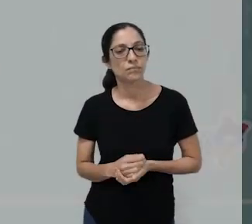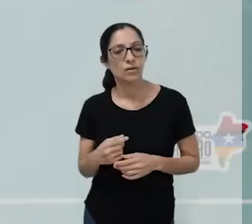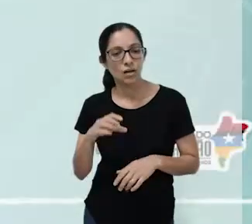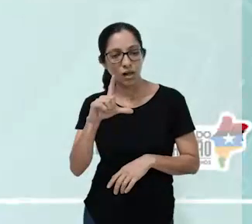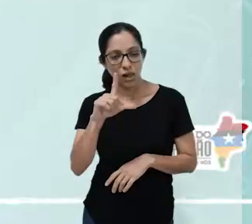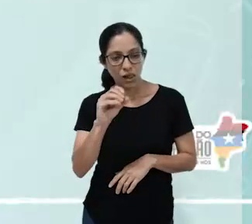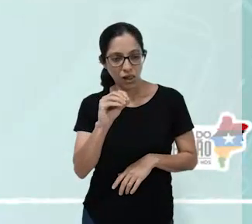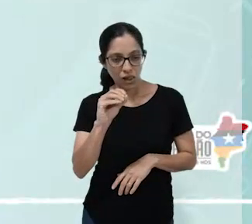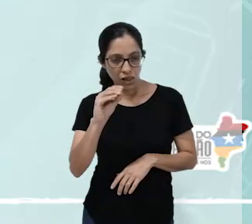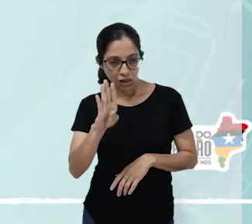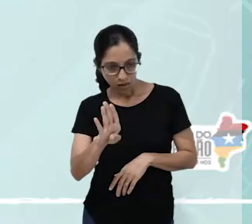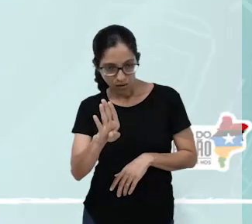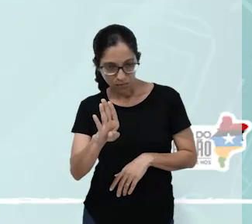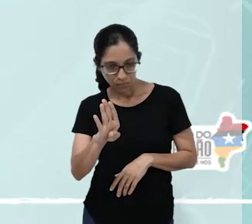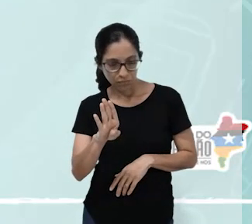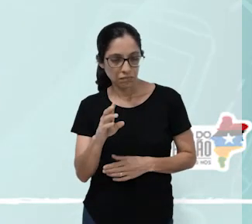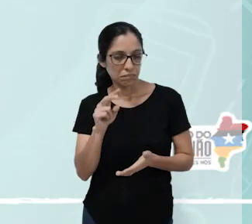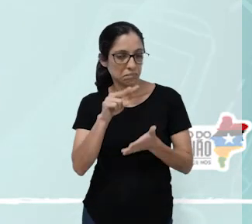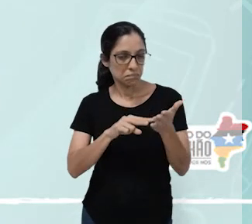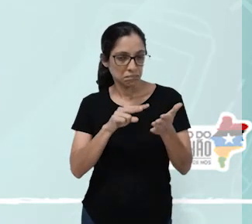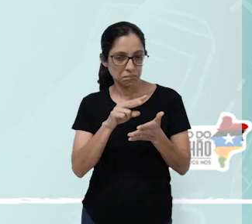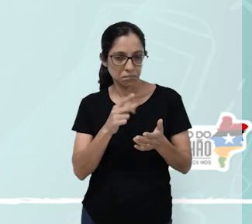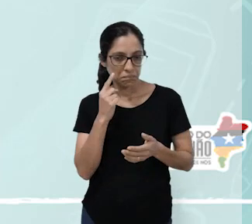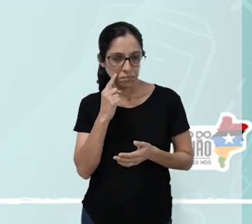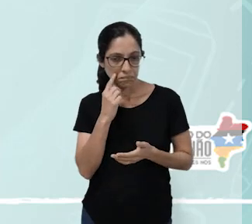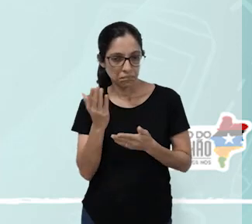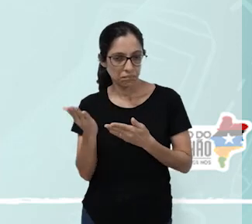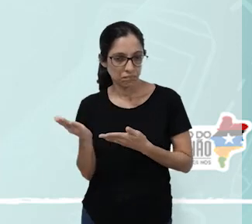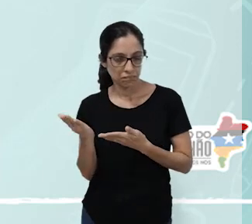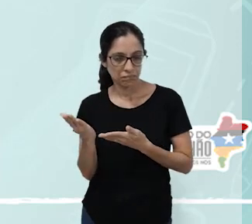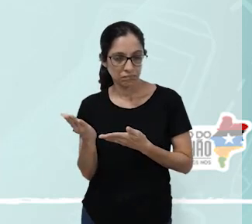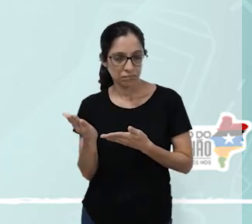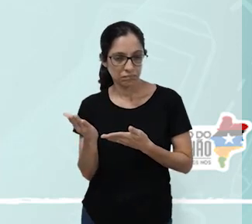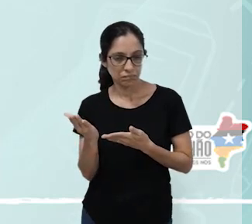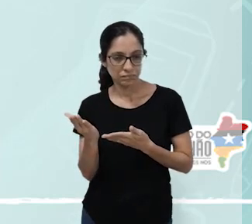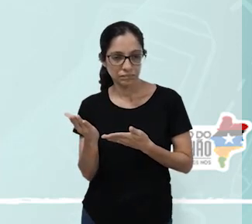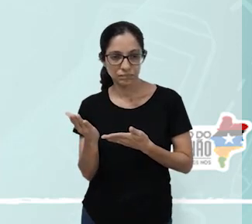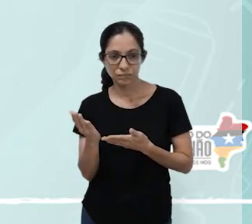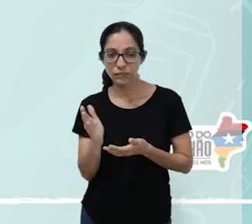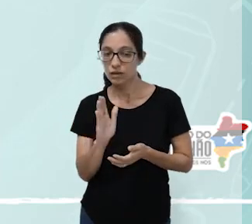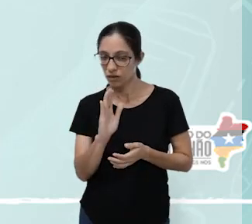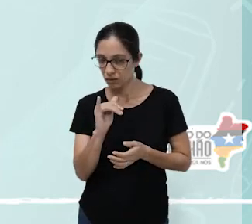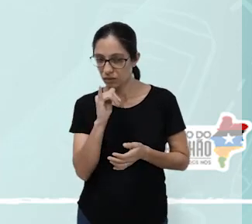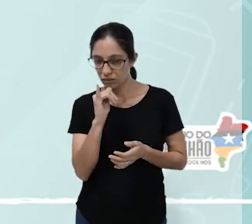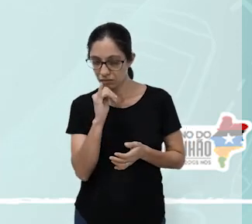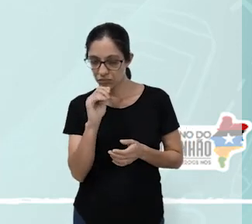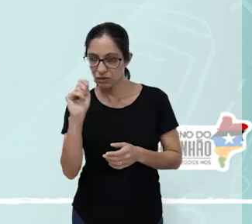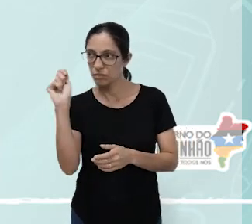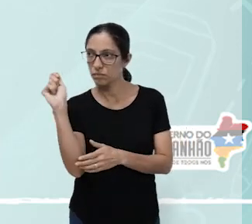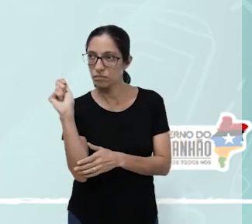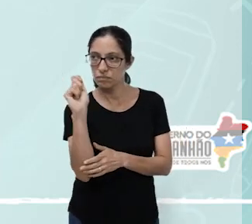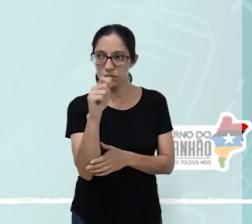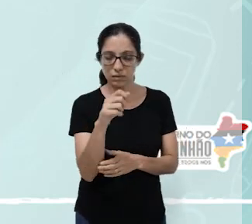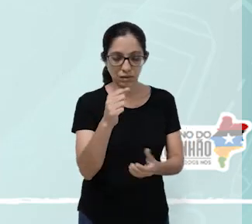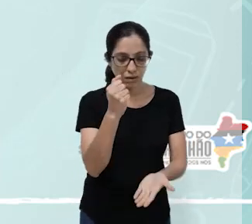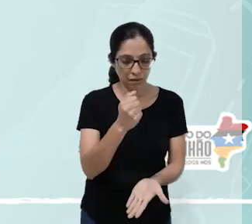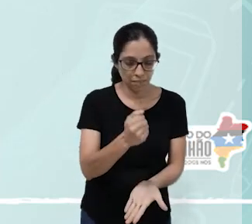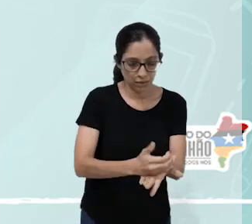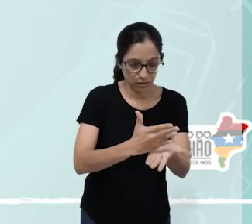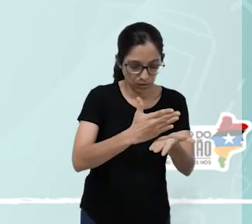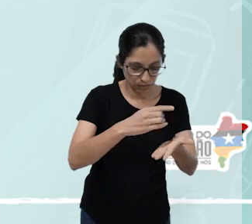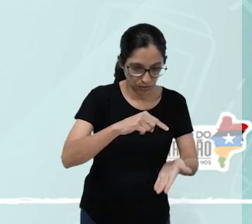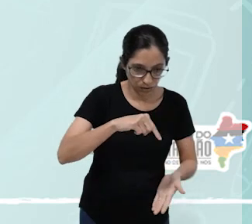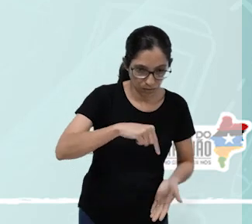Lob, golpe de defesa ao drop, realizado de baixo para cima. Foi realizada lá aquela pingadinha, a peteca vai cair